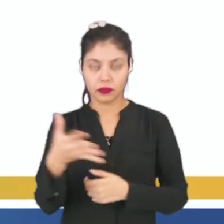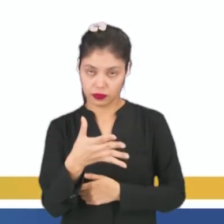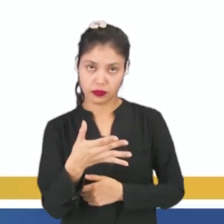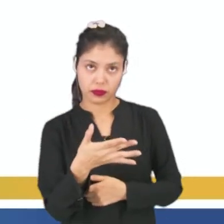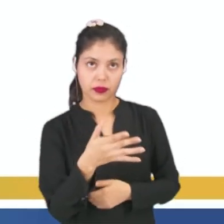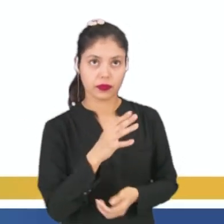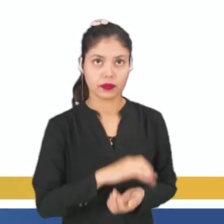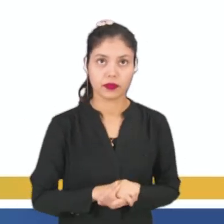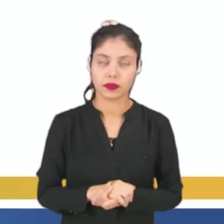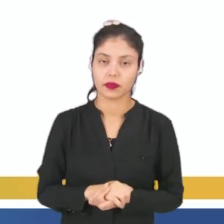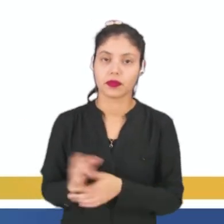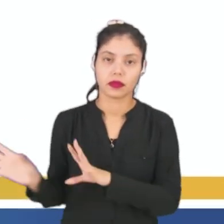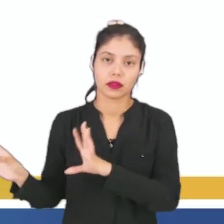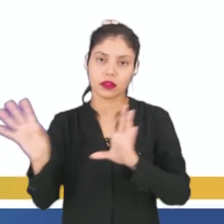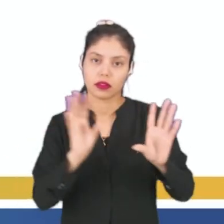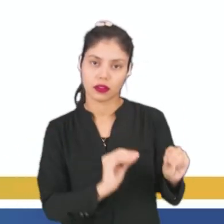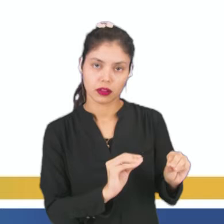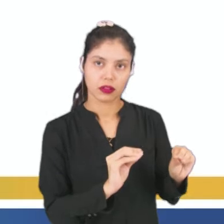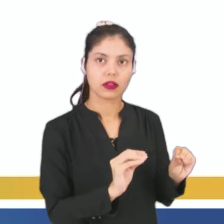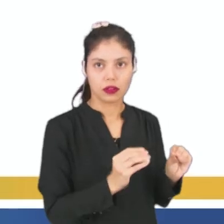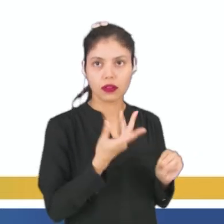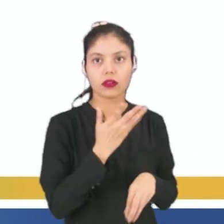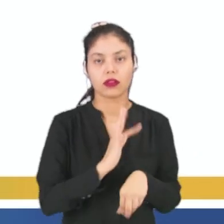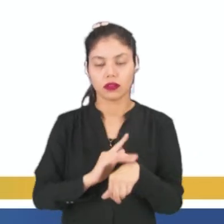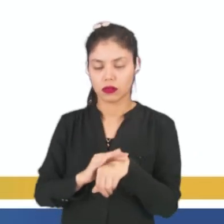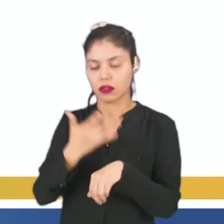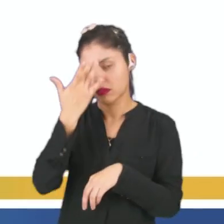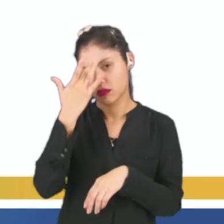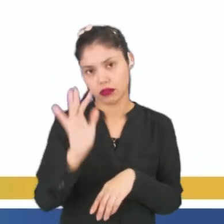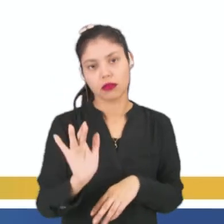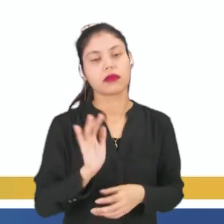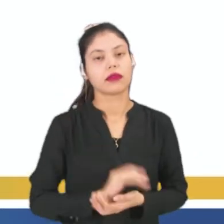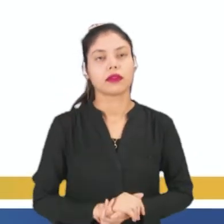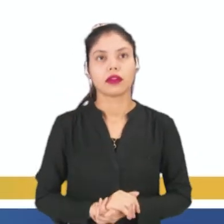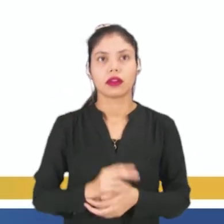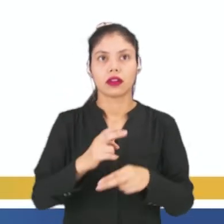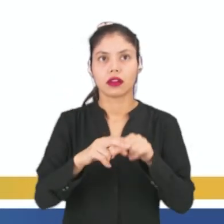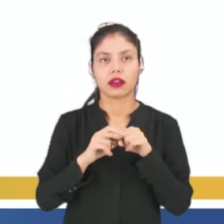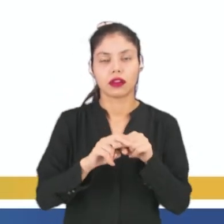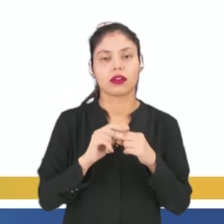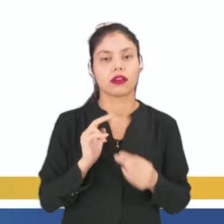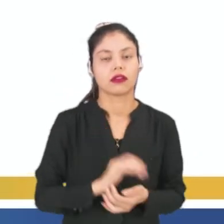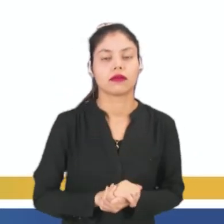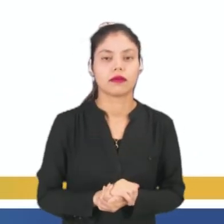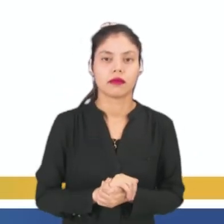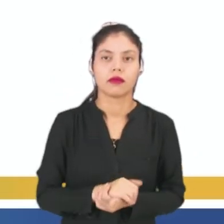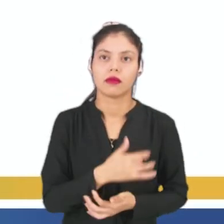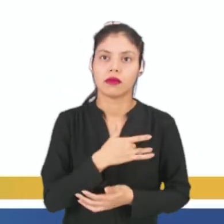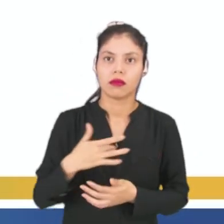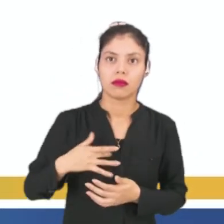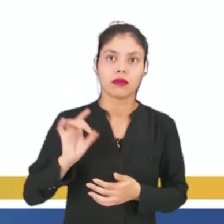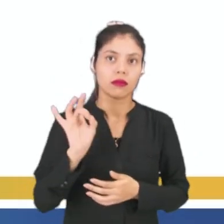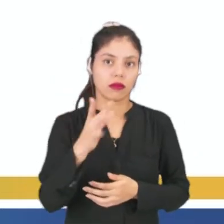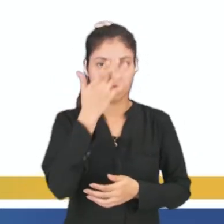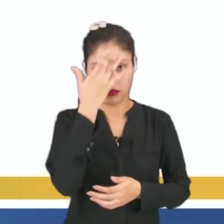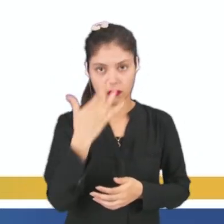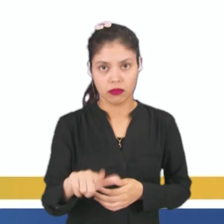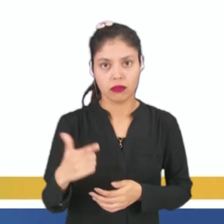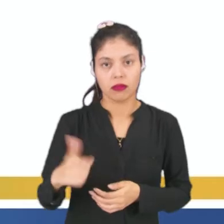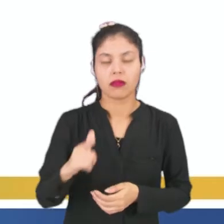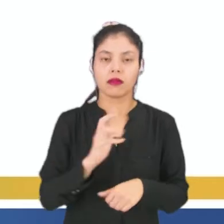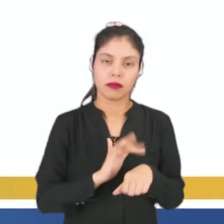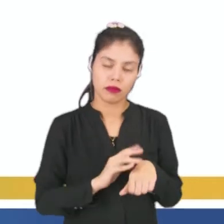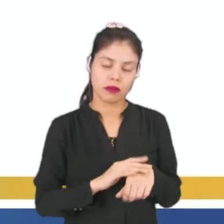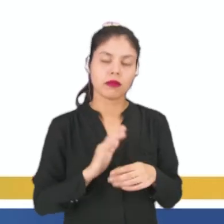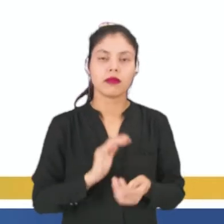e com isso traziam com si aquelas doenças que eles não sabiam. Por isso que a saúde não é simplesmente não ter uma